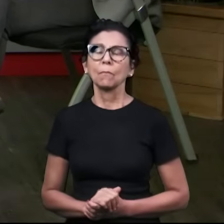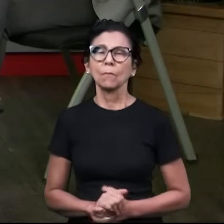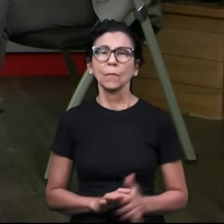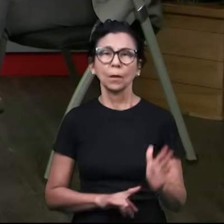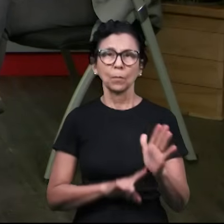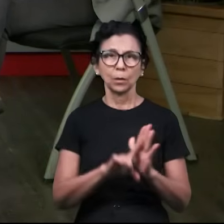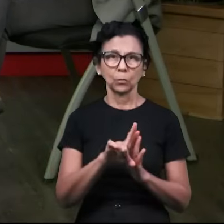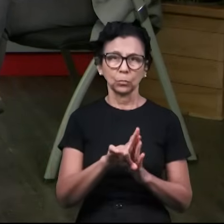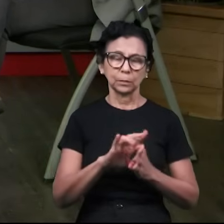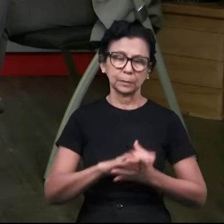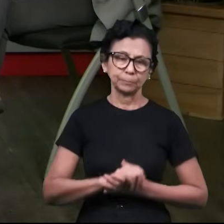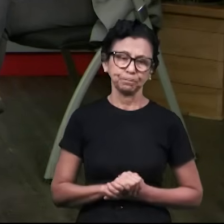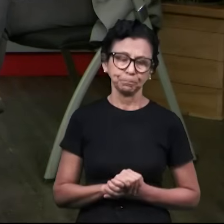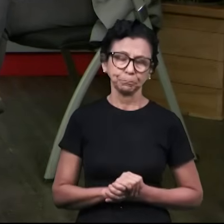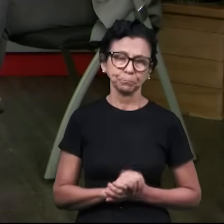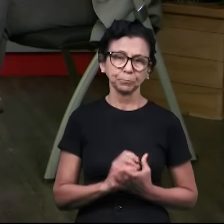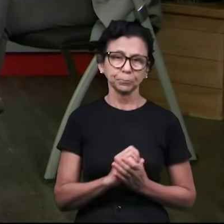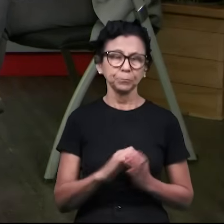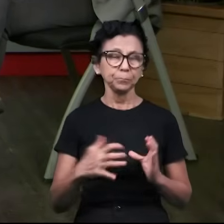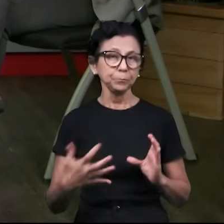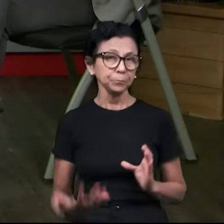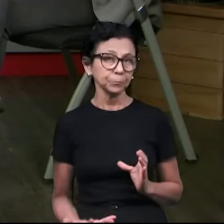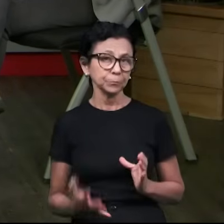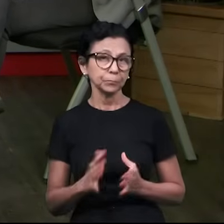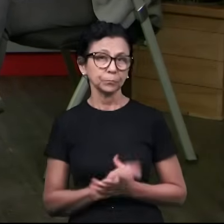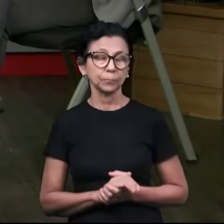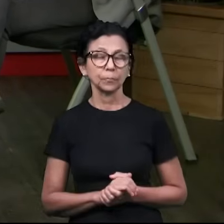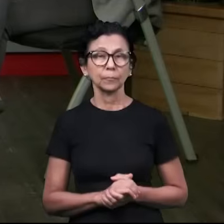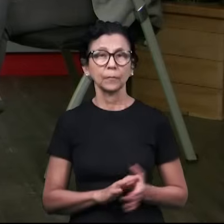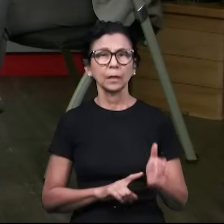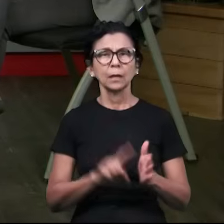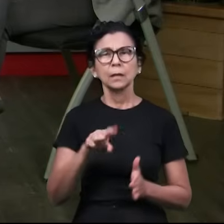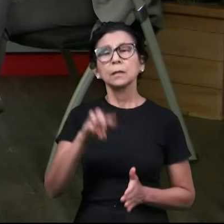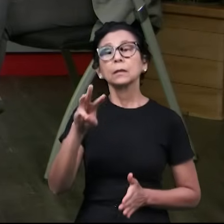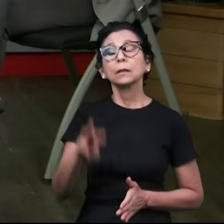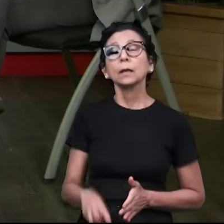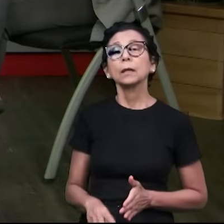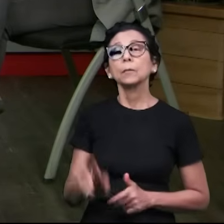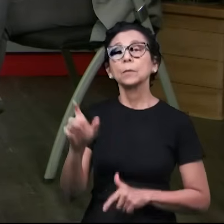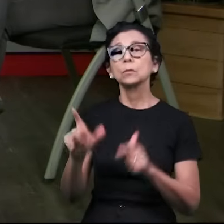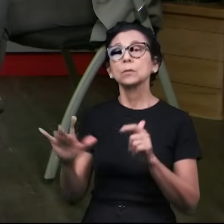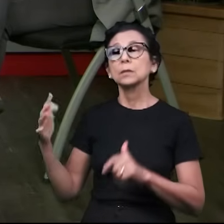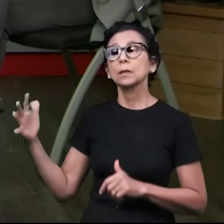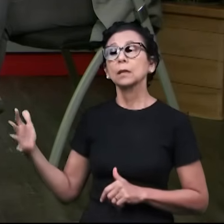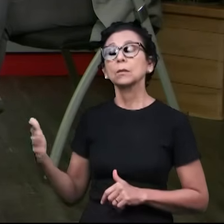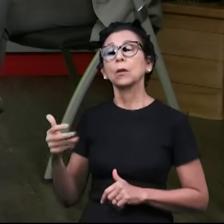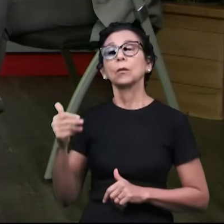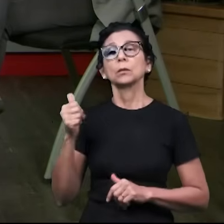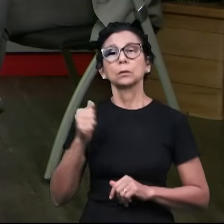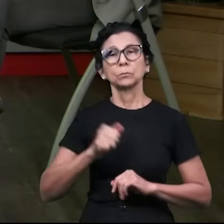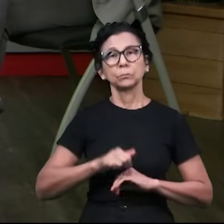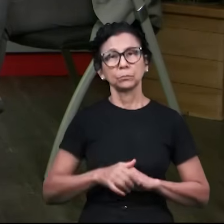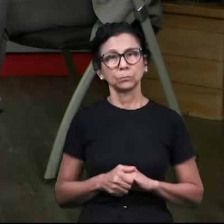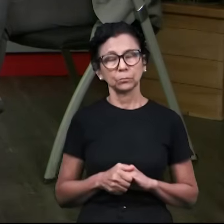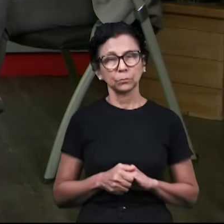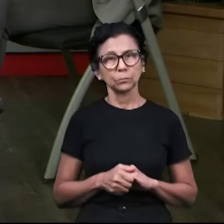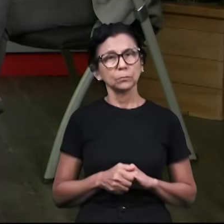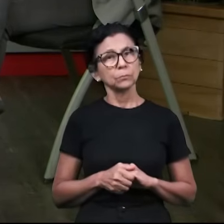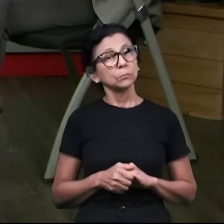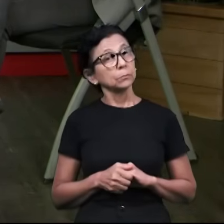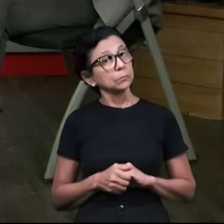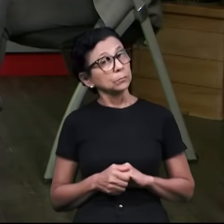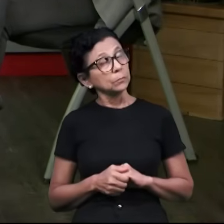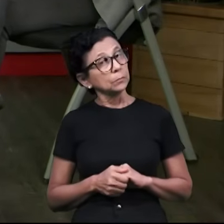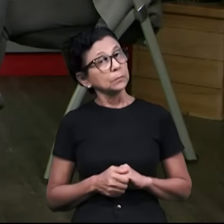caráter positivo, ou seja, quem são os adoradores, mas o texto ele mostra quem são os